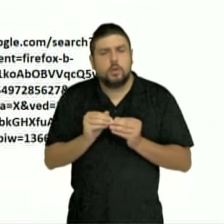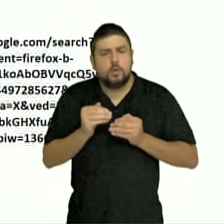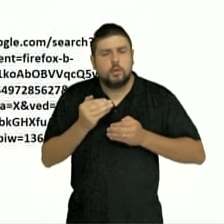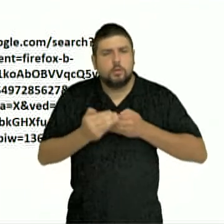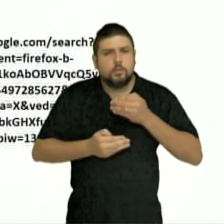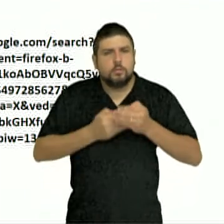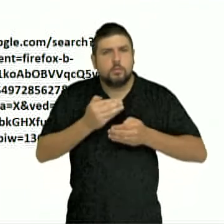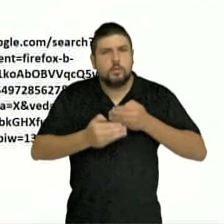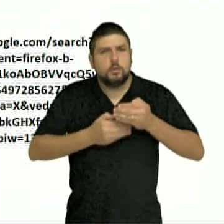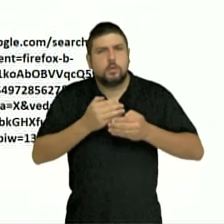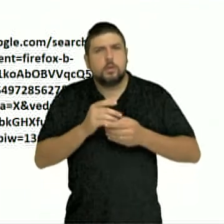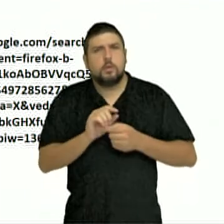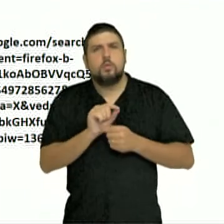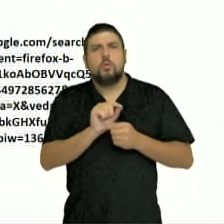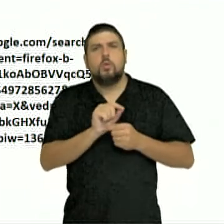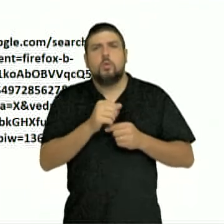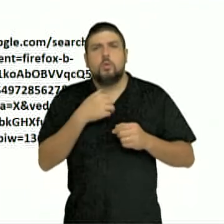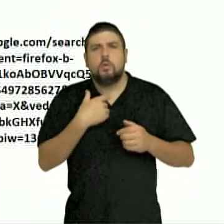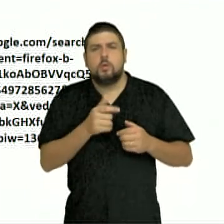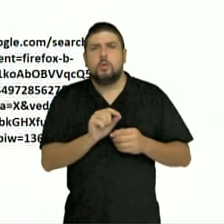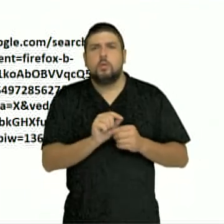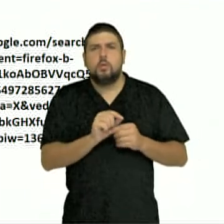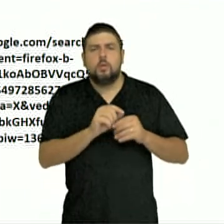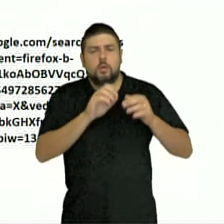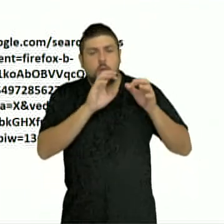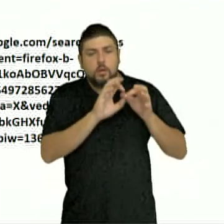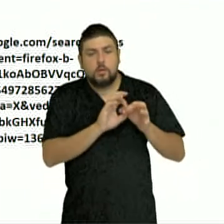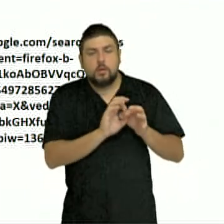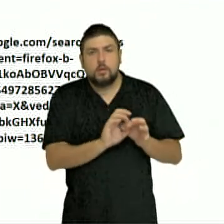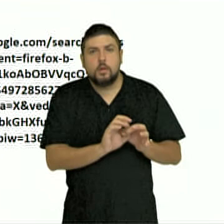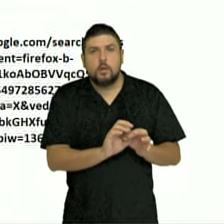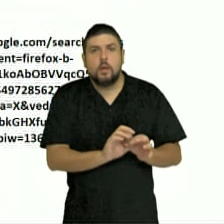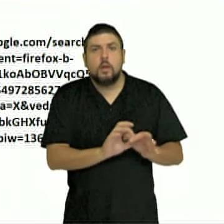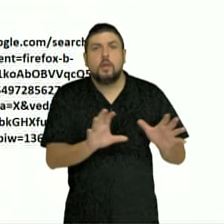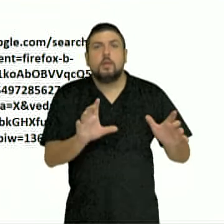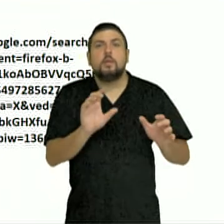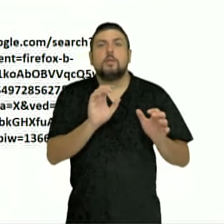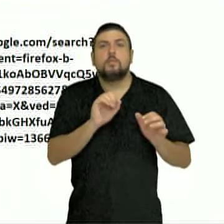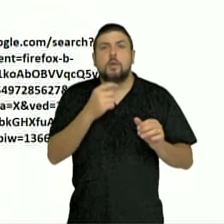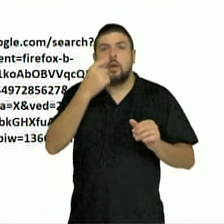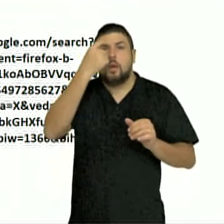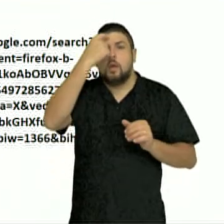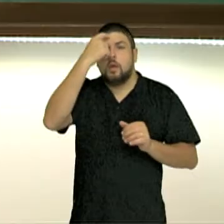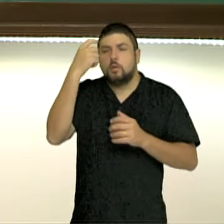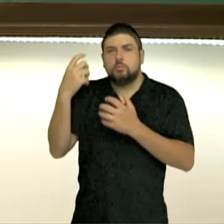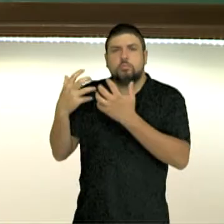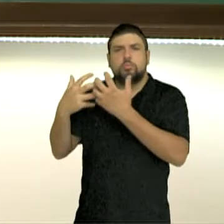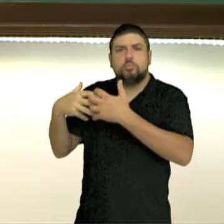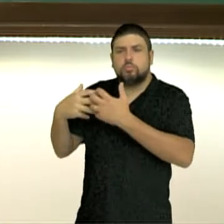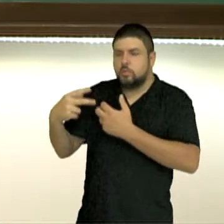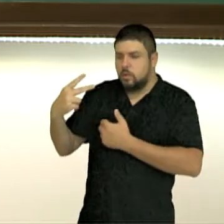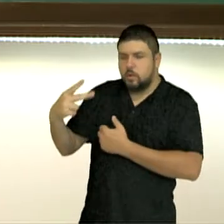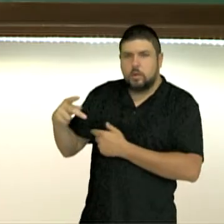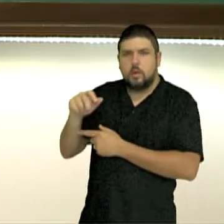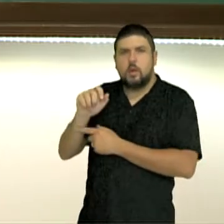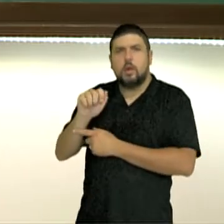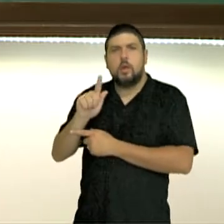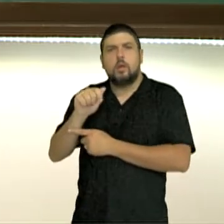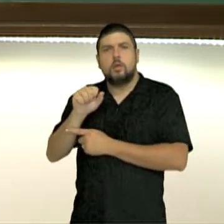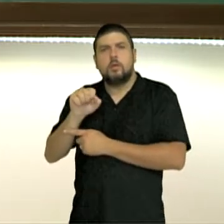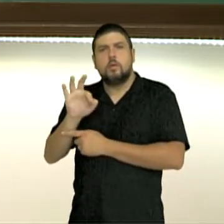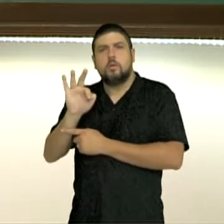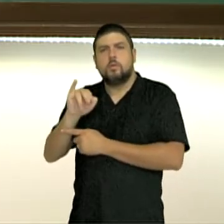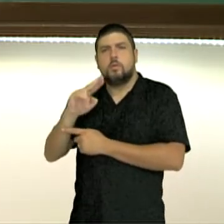reflexões de Agostinho. Então, nós precisamos perceber que, quando o